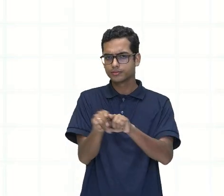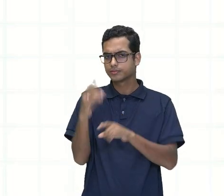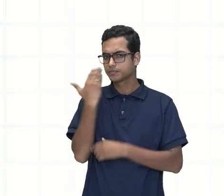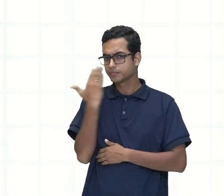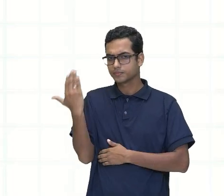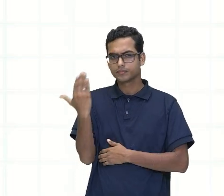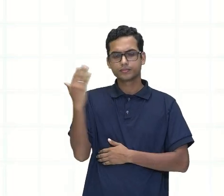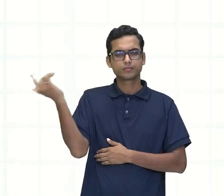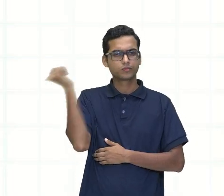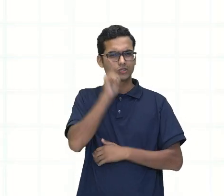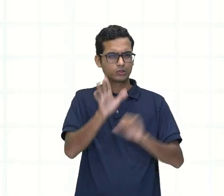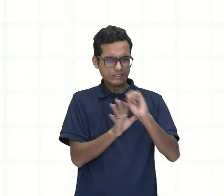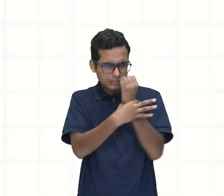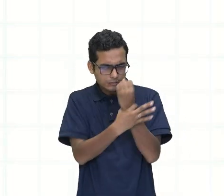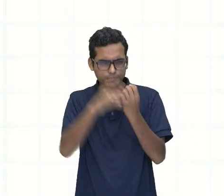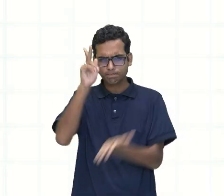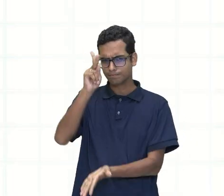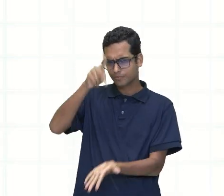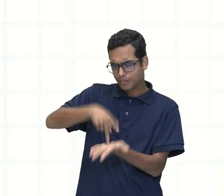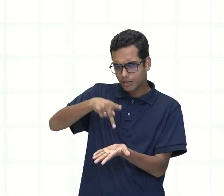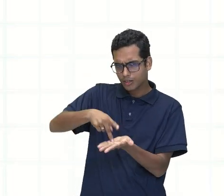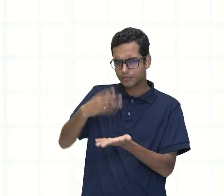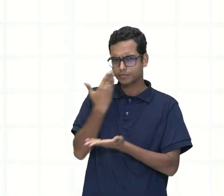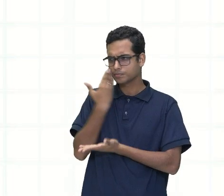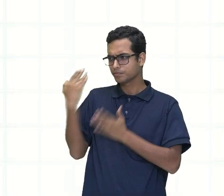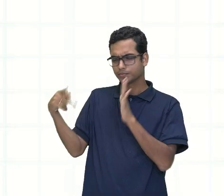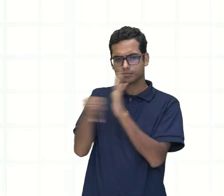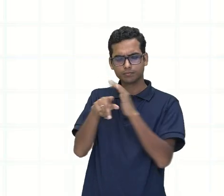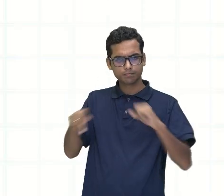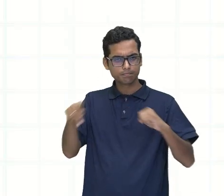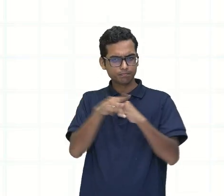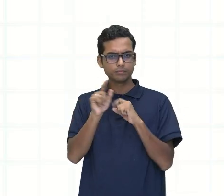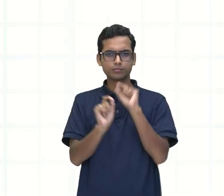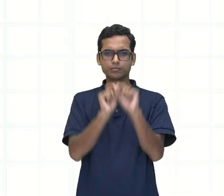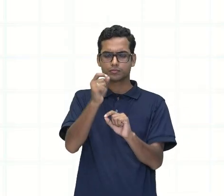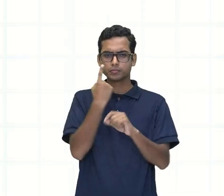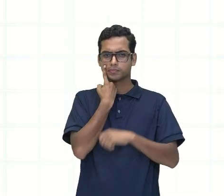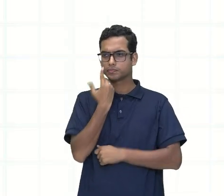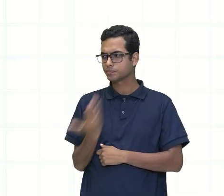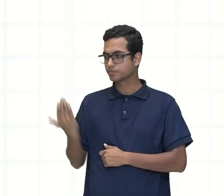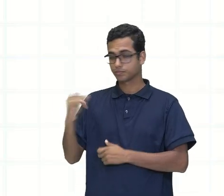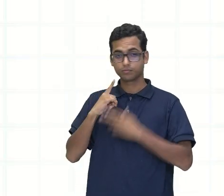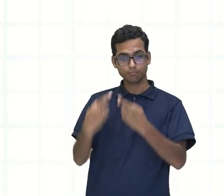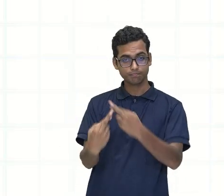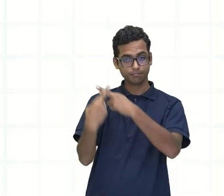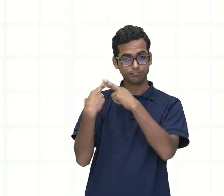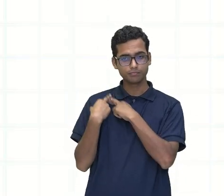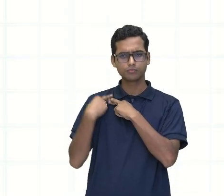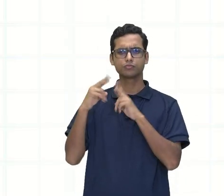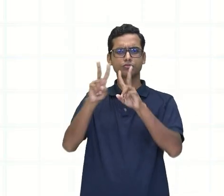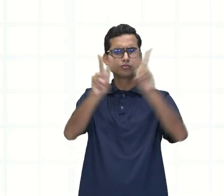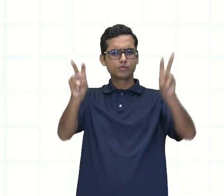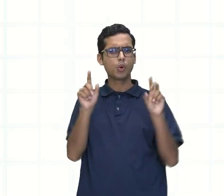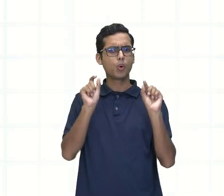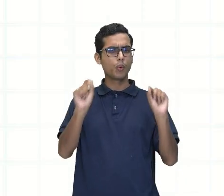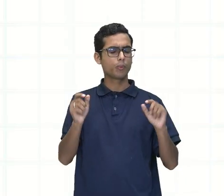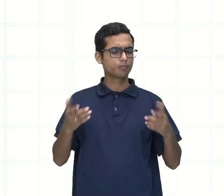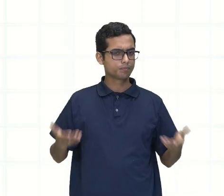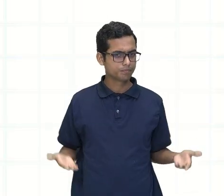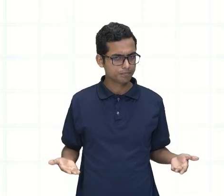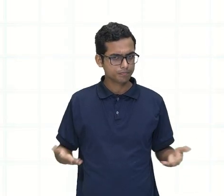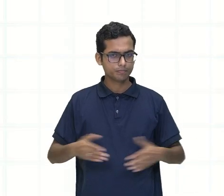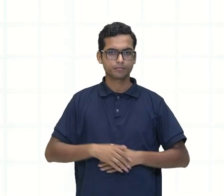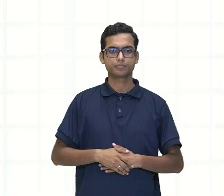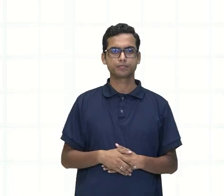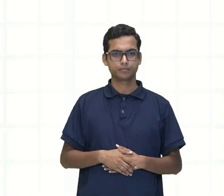verdade dessa proposição. O que vai permitir, no caso, a responsabilidade sobre essa